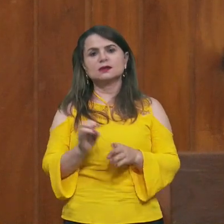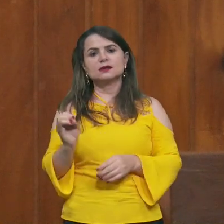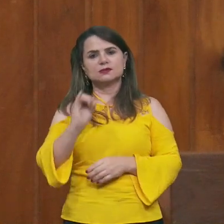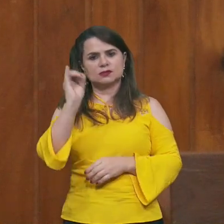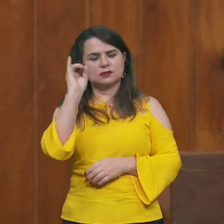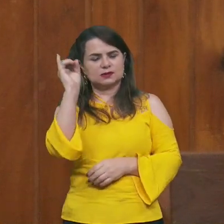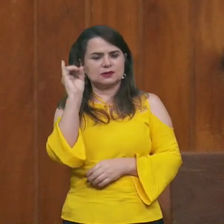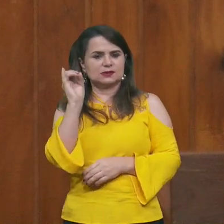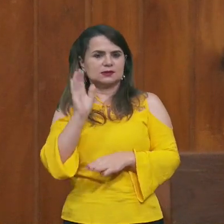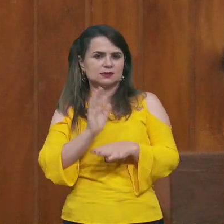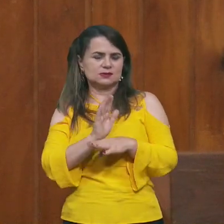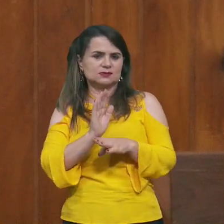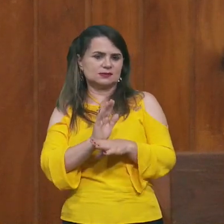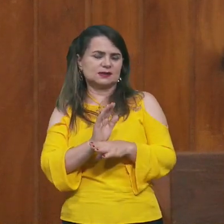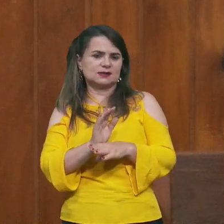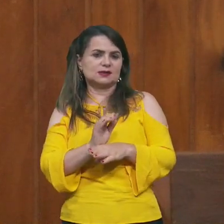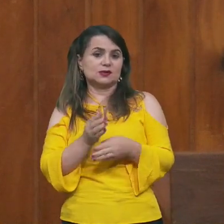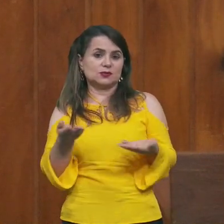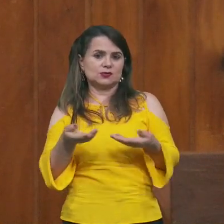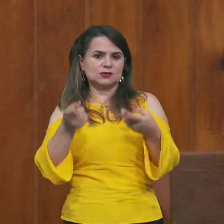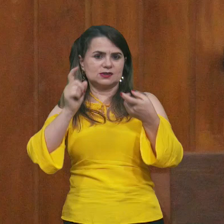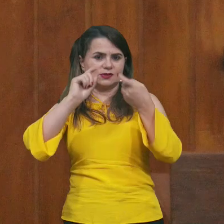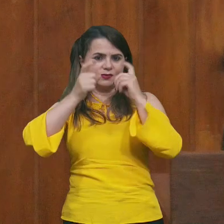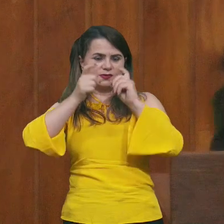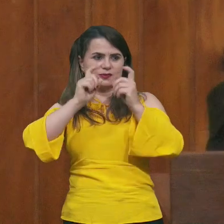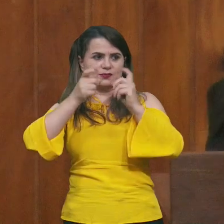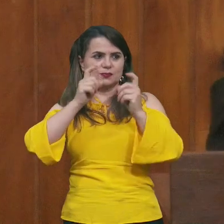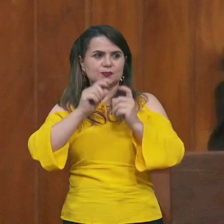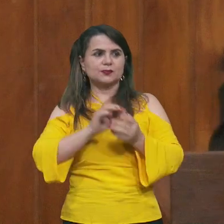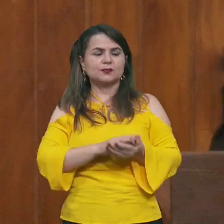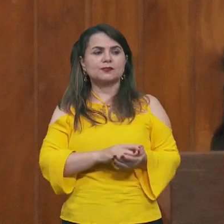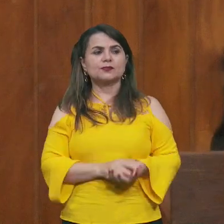essa importante sessão. Muito boa a sua presença.